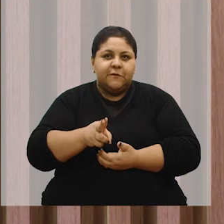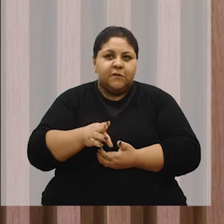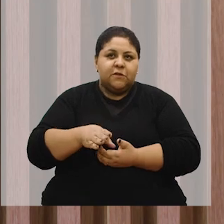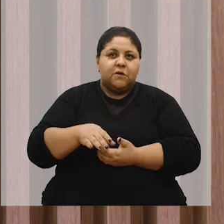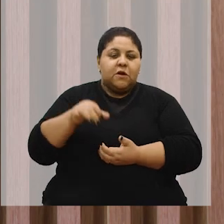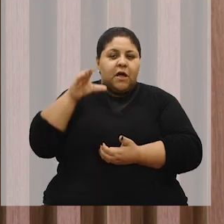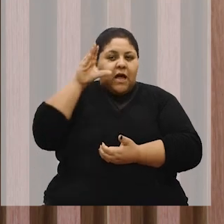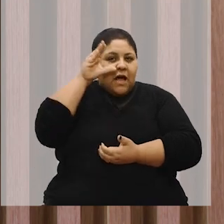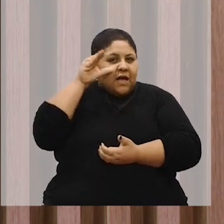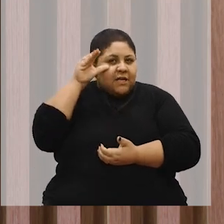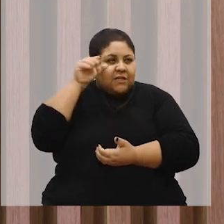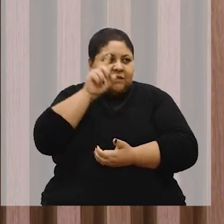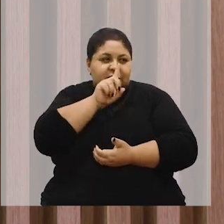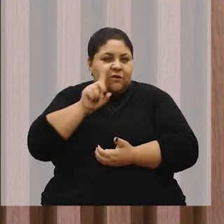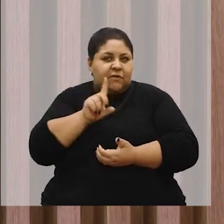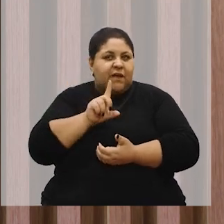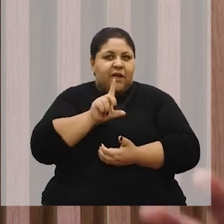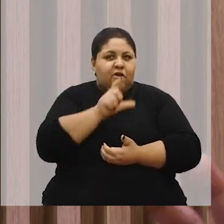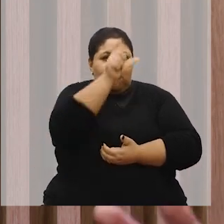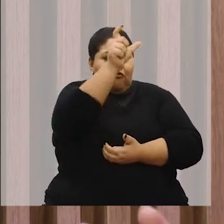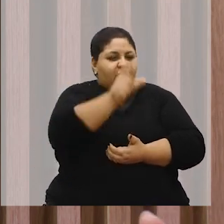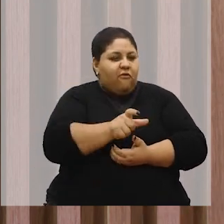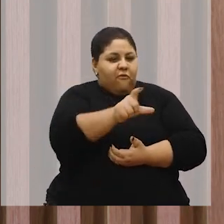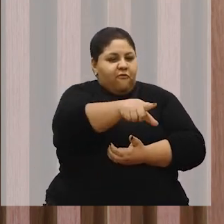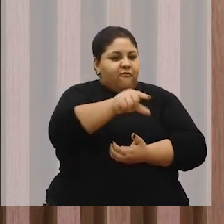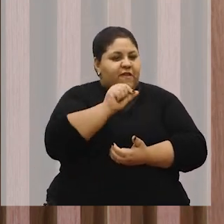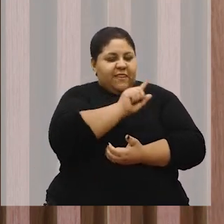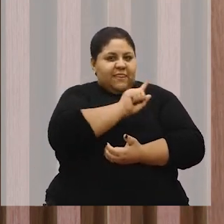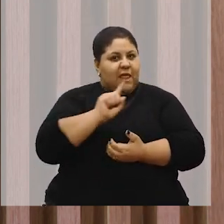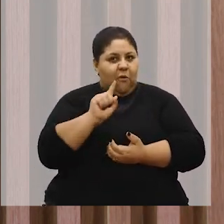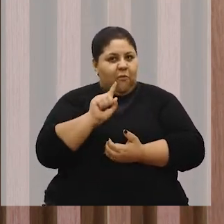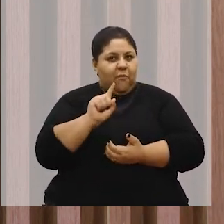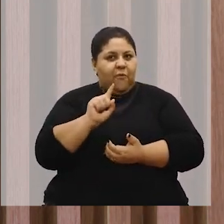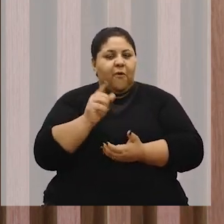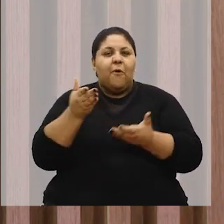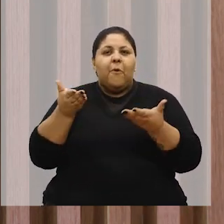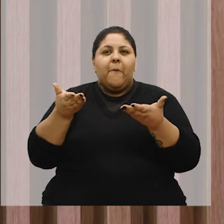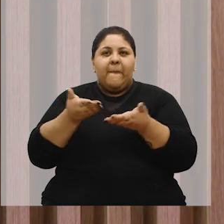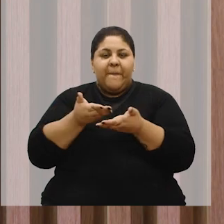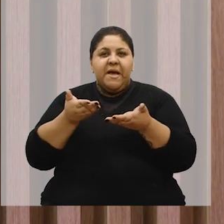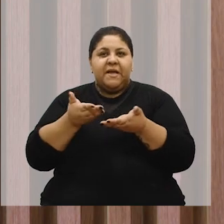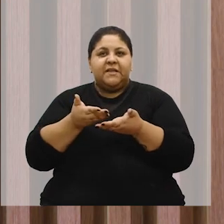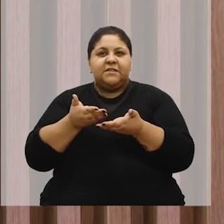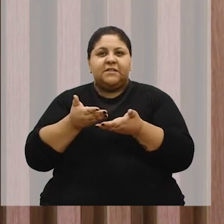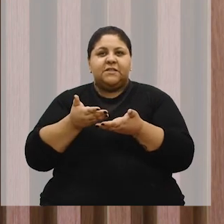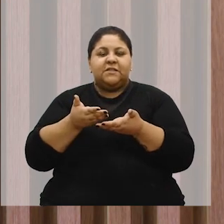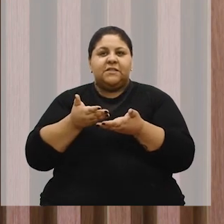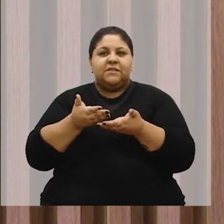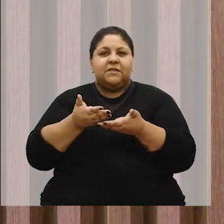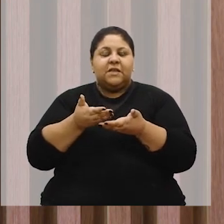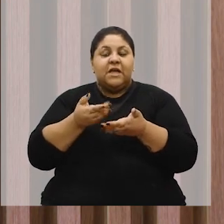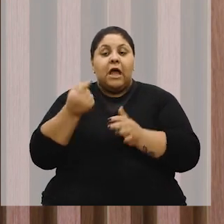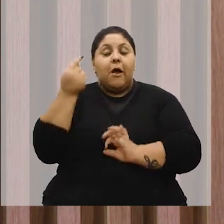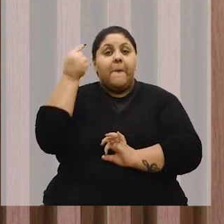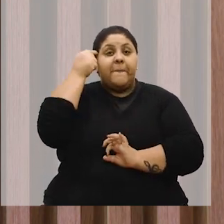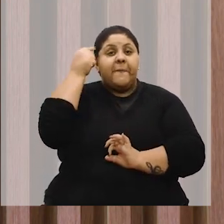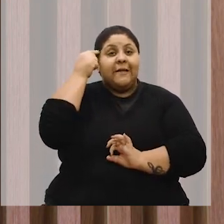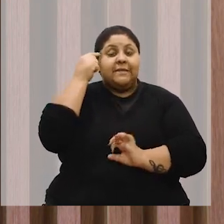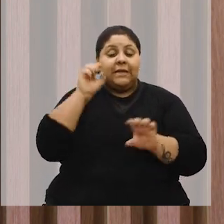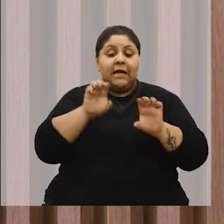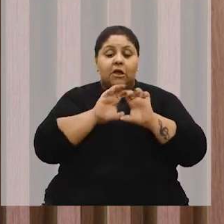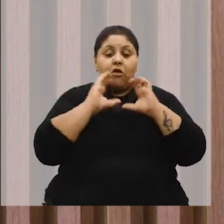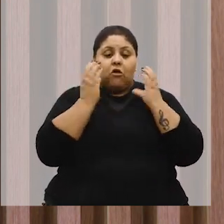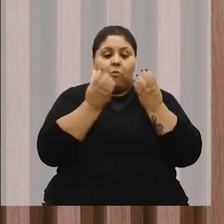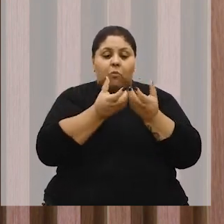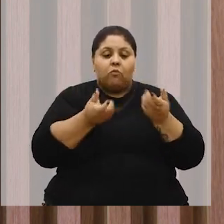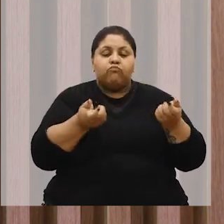bastidores, não quero ser candidata a nada, estou muito bem onde estou, mas é por pensar que a